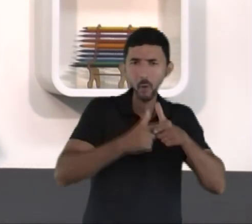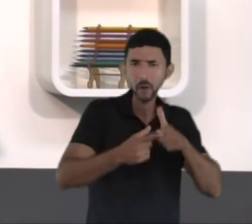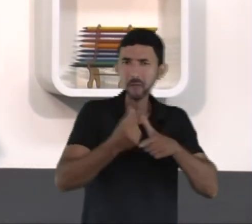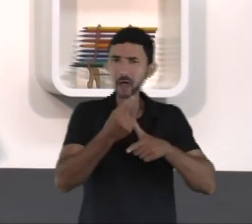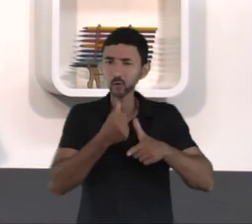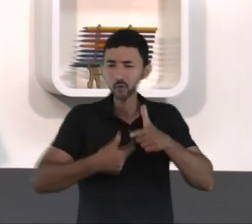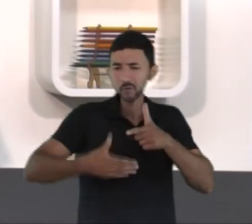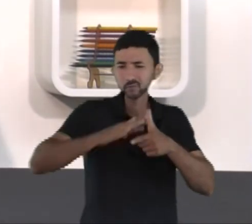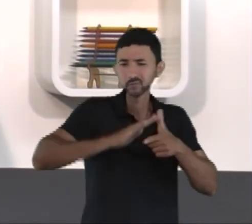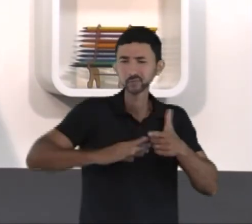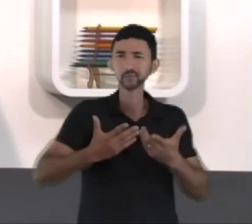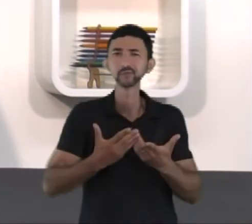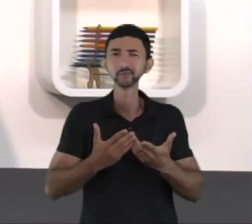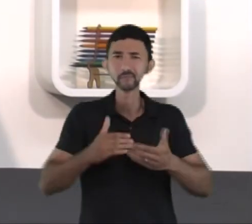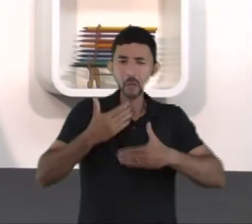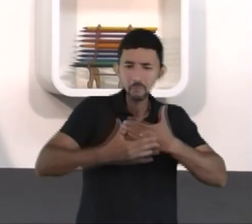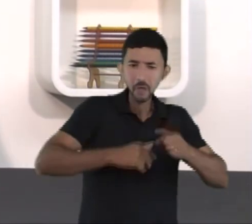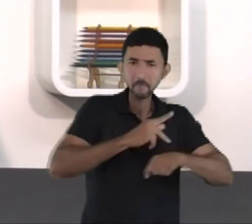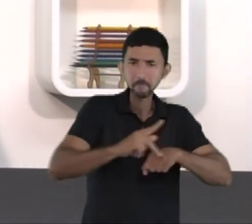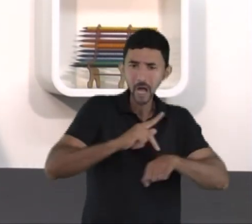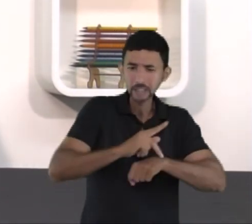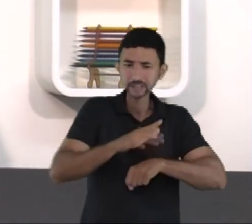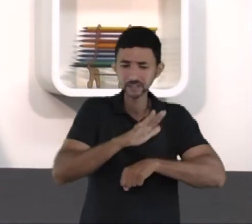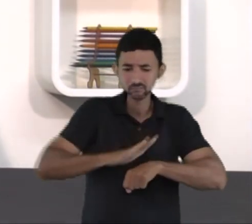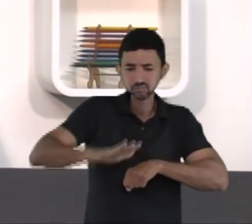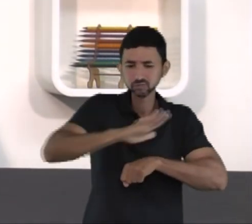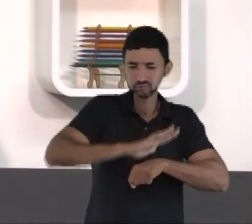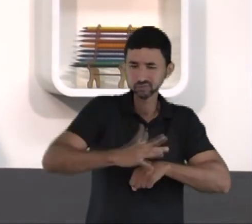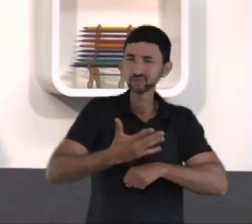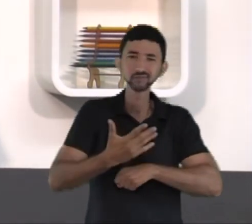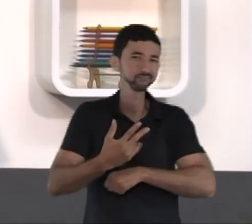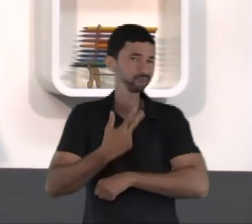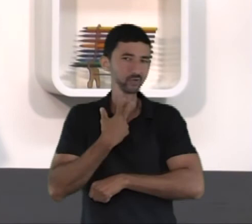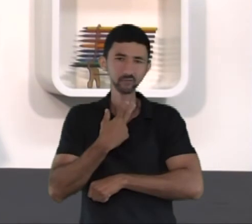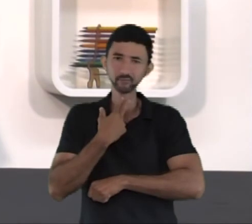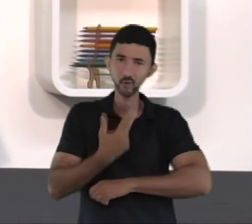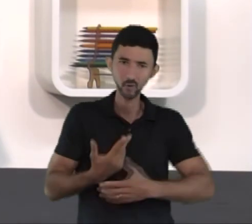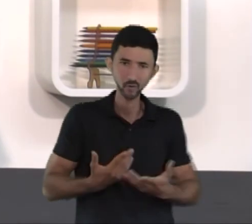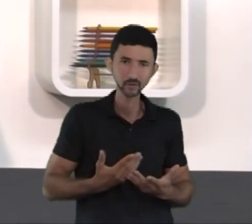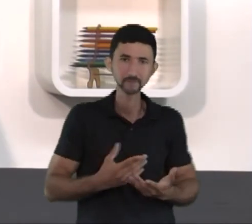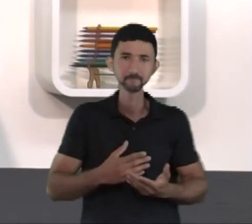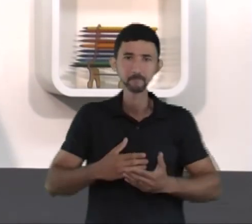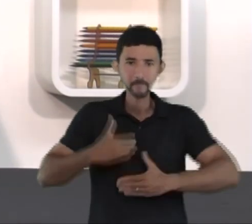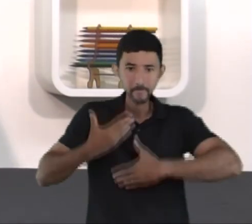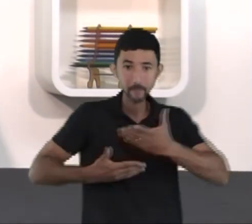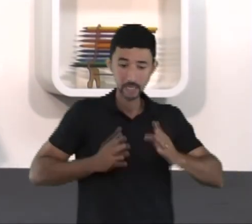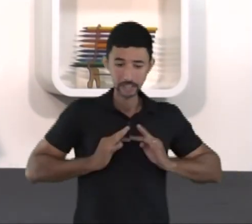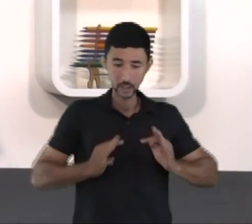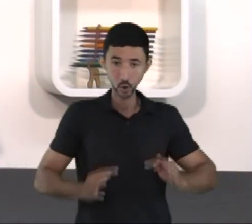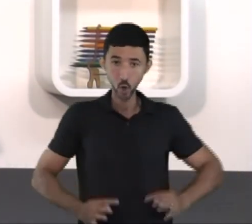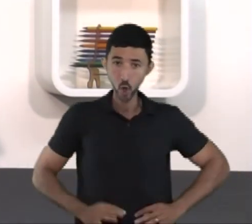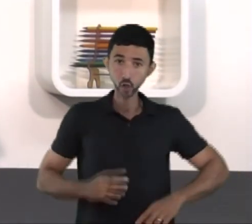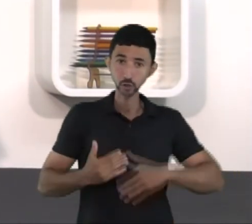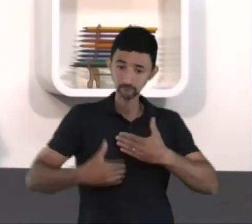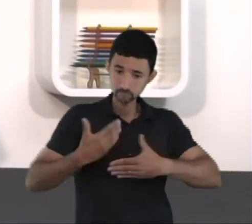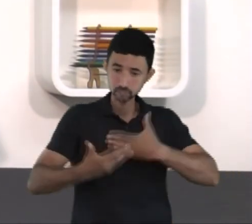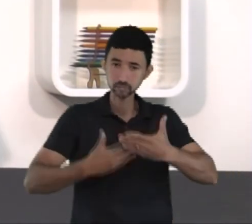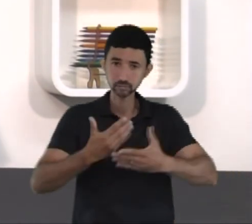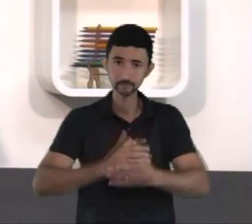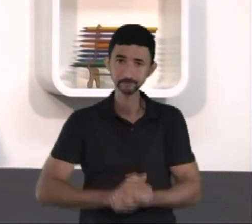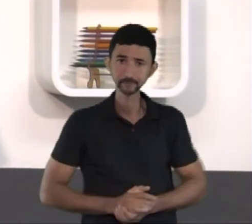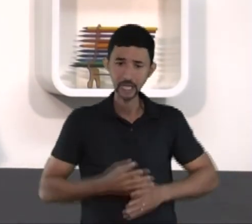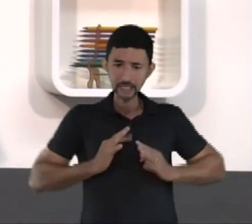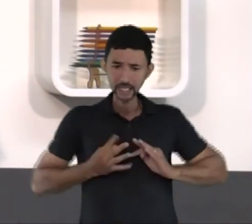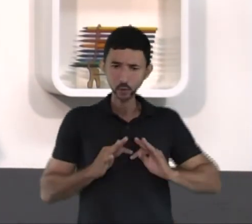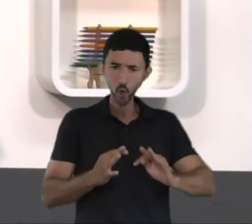econômicas perpassarem, né, pela minha economia nacional. A gente tem também uma corrida tecnológica, né? A gente tem que ter essa